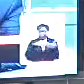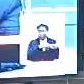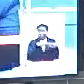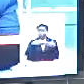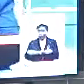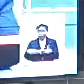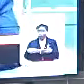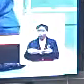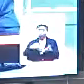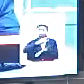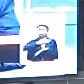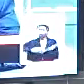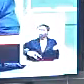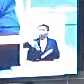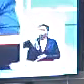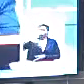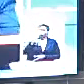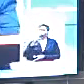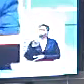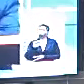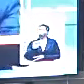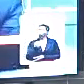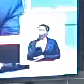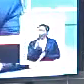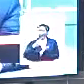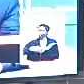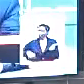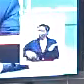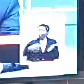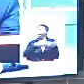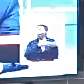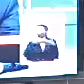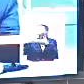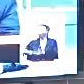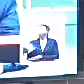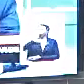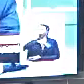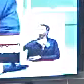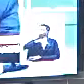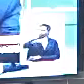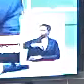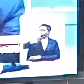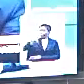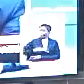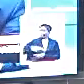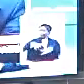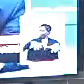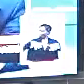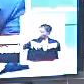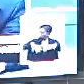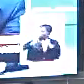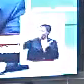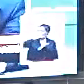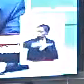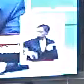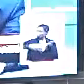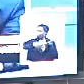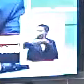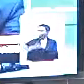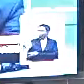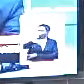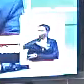notas taquigráficas dessa audiência pública ao Ministério Público para que o ministério público que não esteve